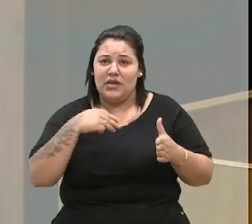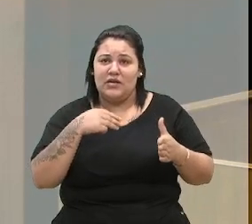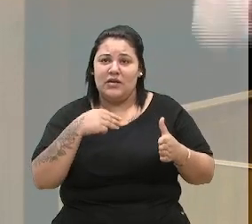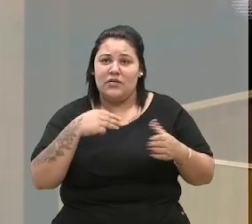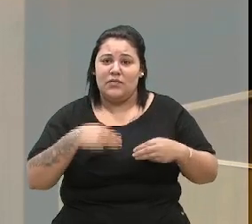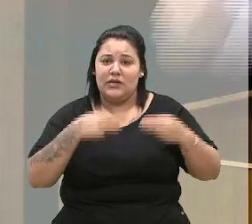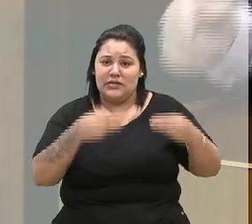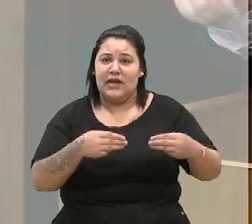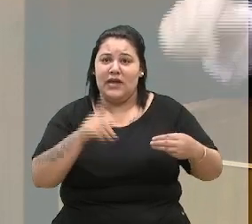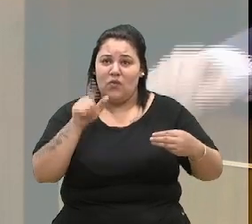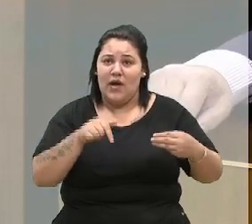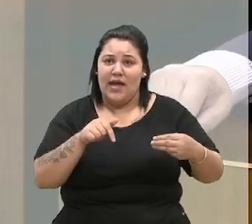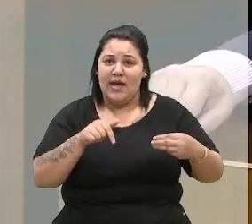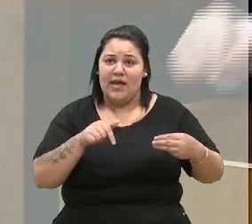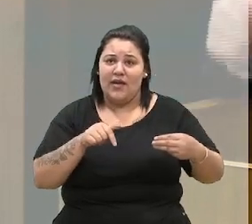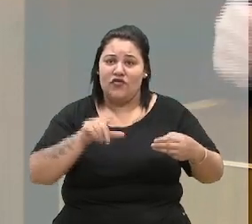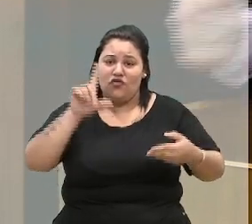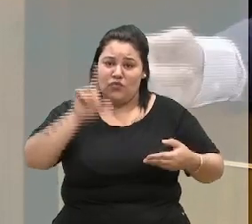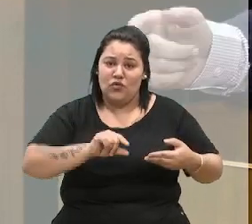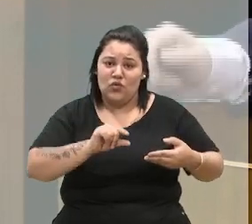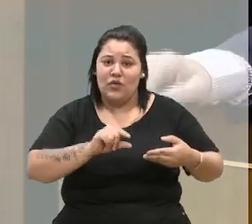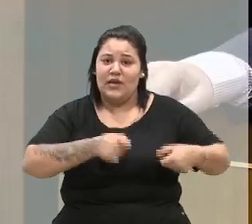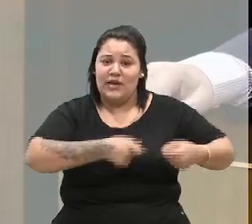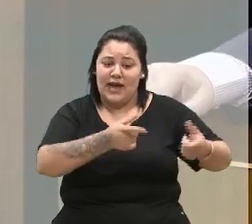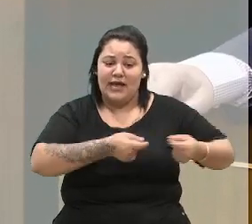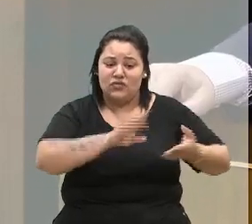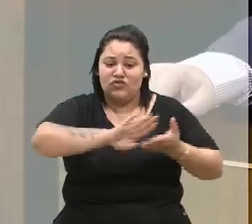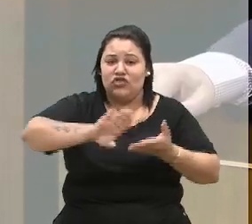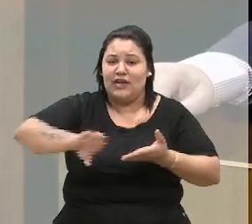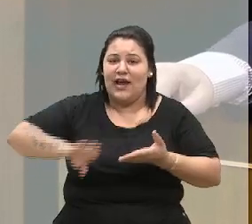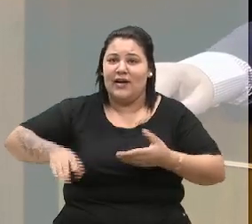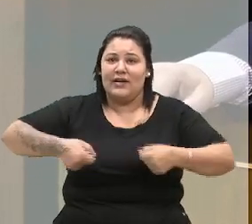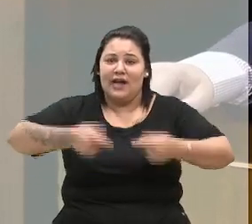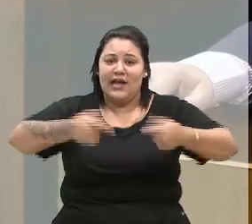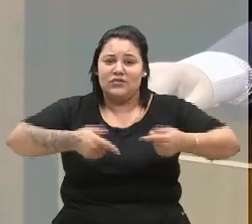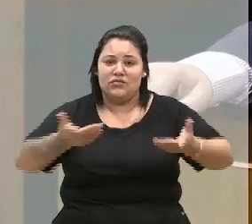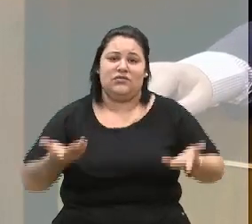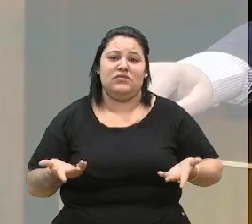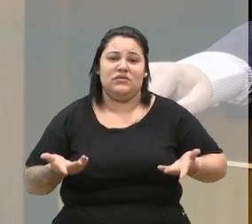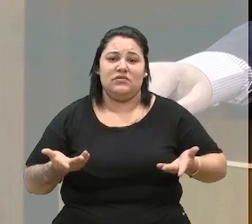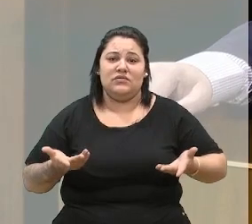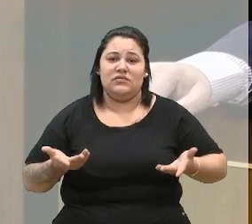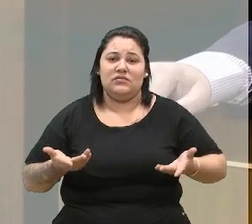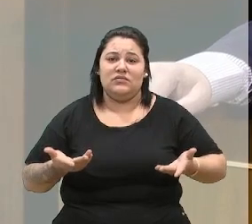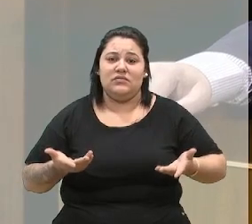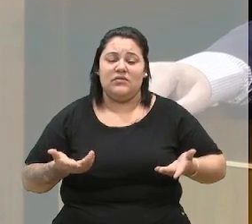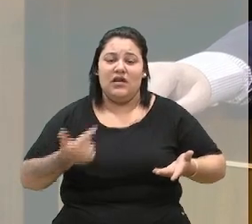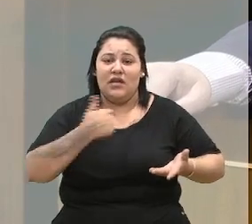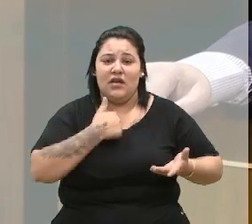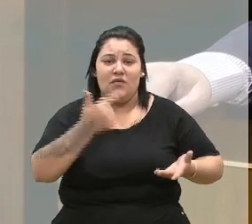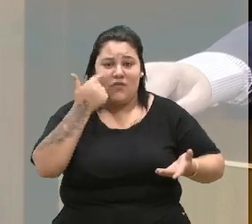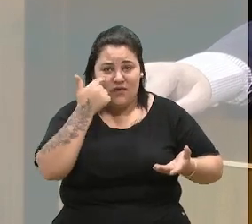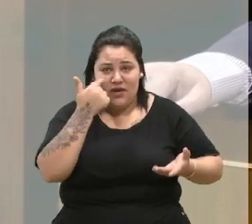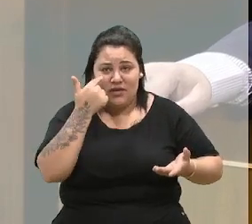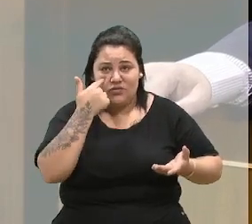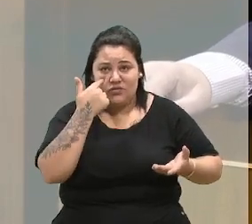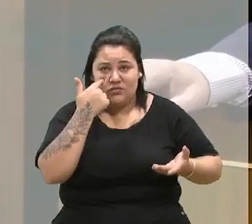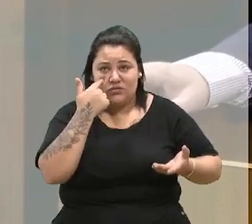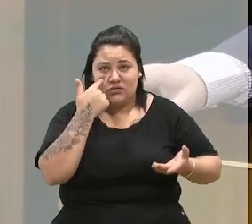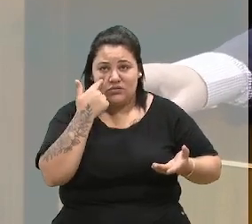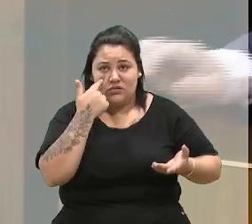Ministério de Redução de Custos. Eliminar gastos. Eu vejo e vi nas